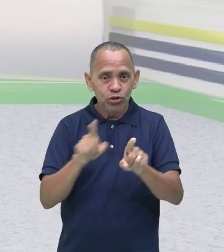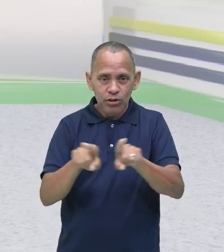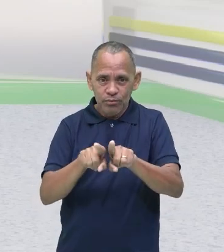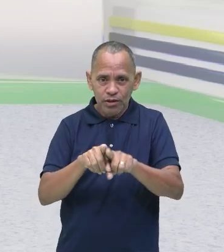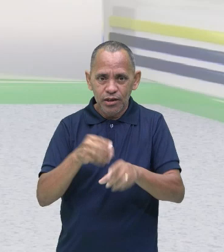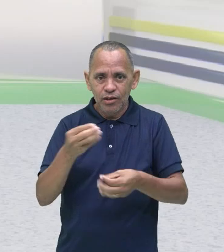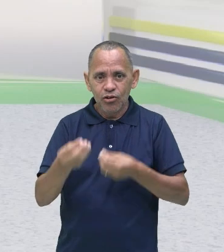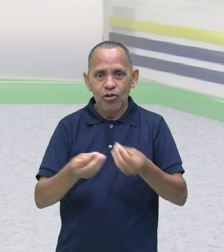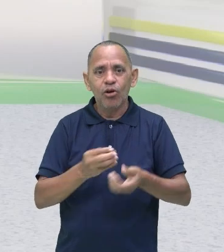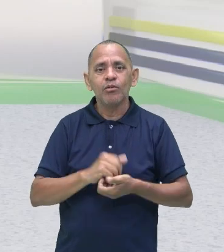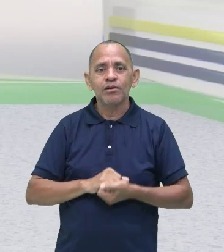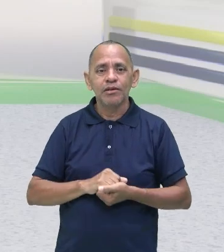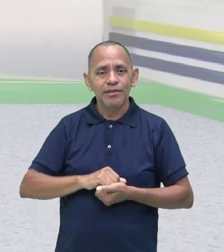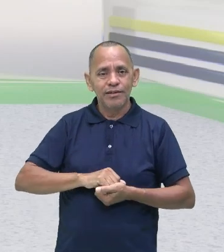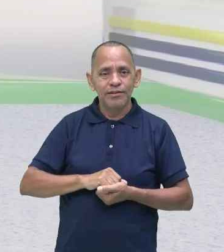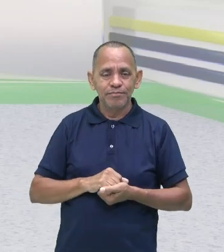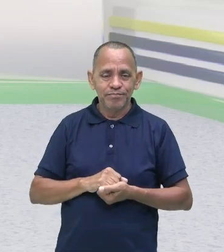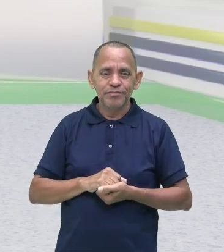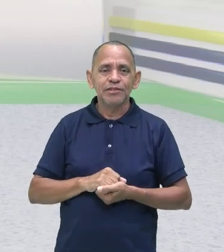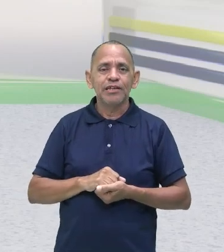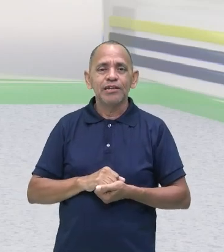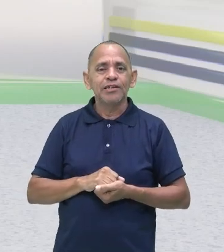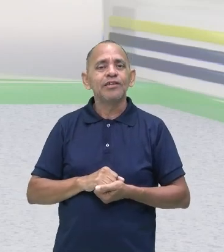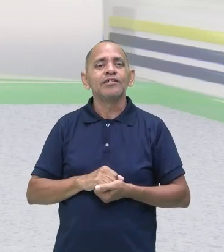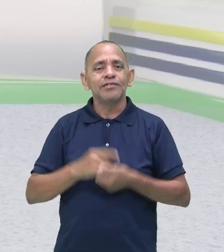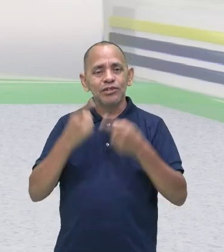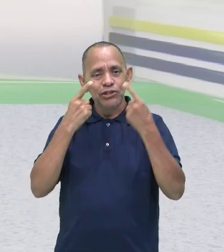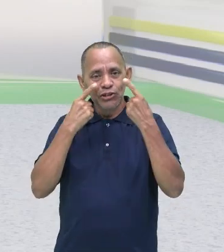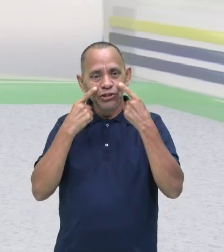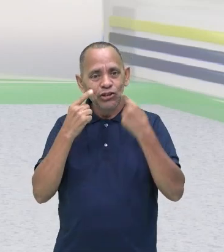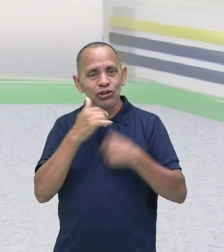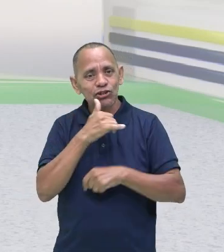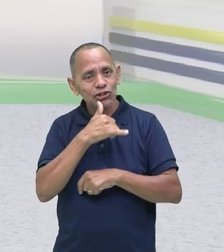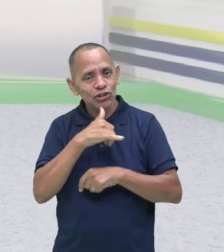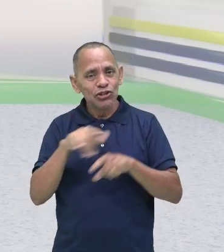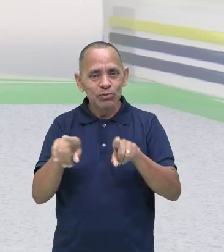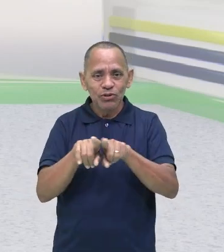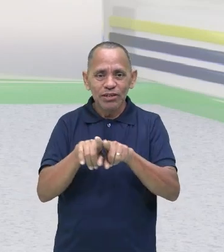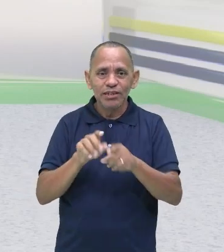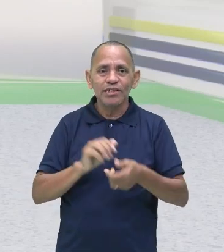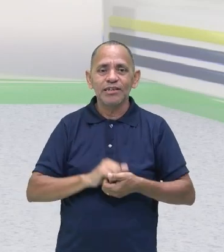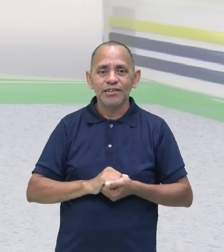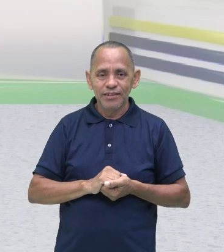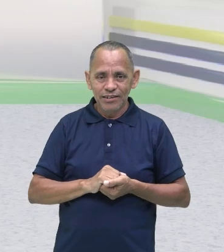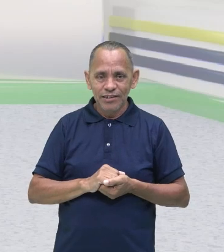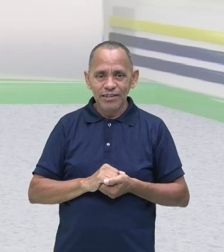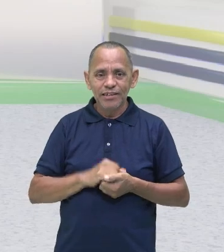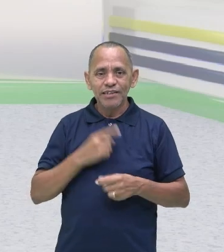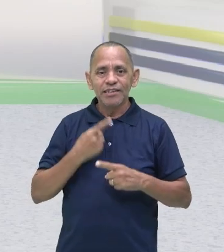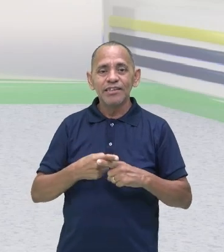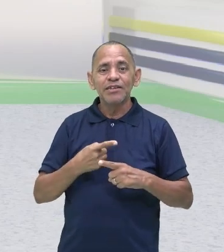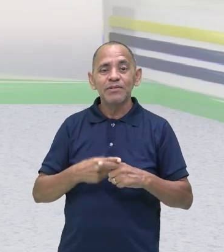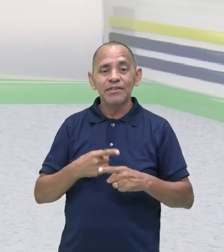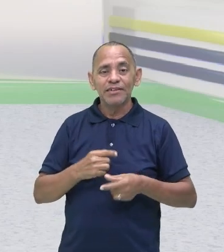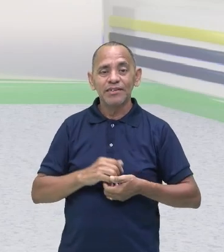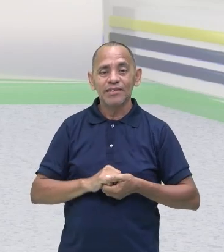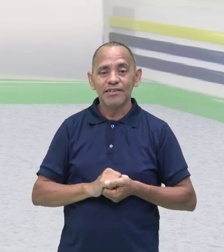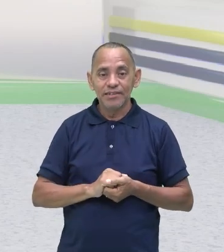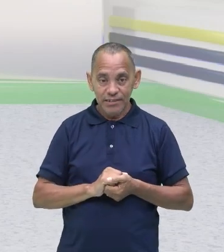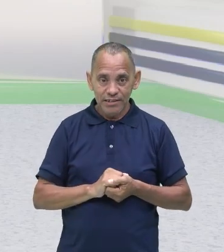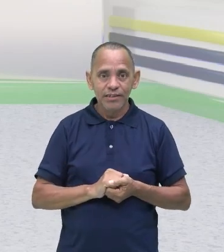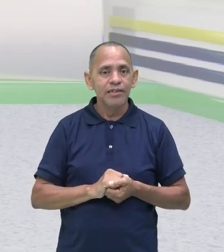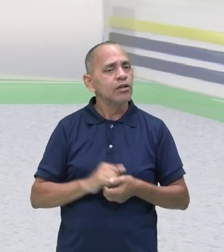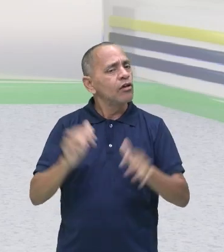professora Kaellen? Estamos tristes por nos despedir nesse momento, porém, felizes em saber que